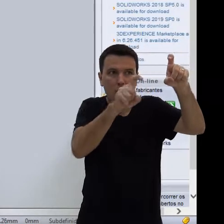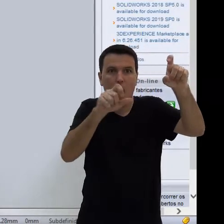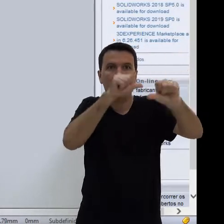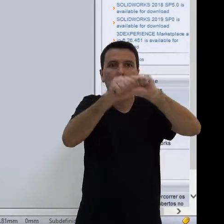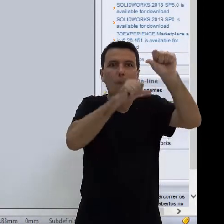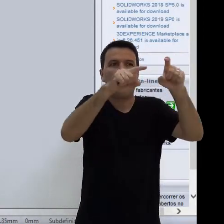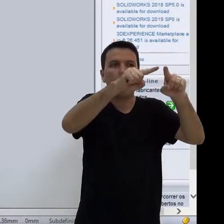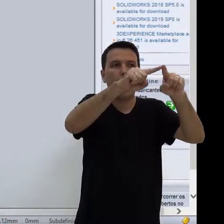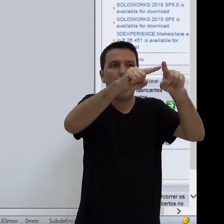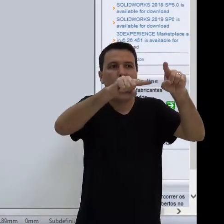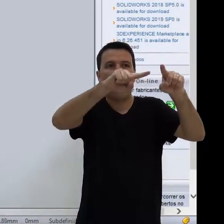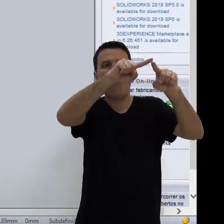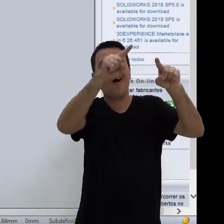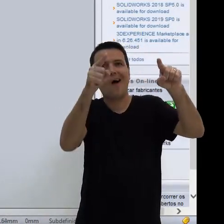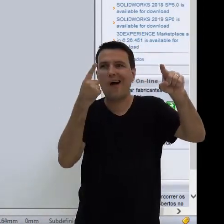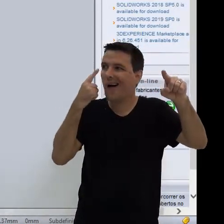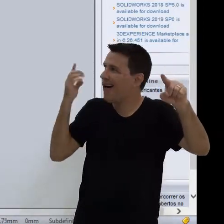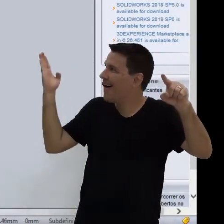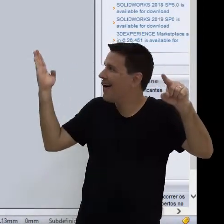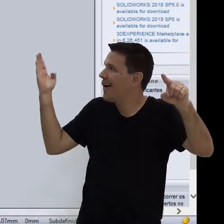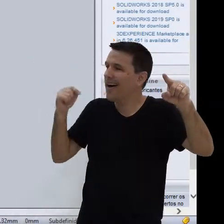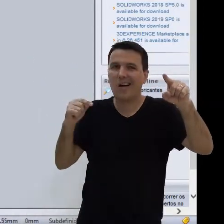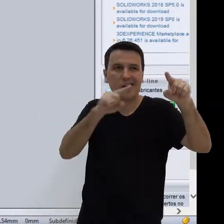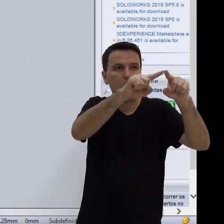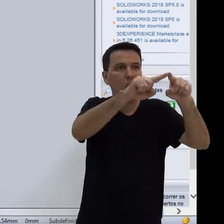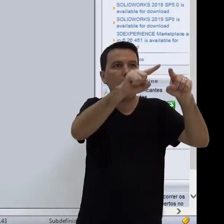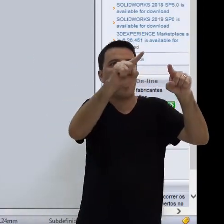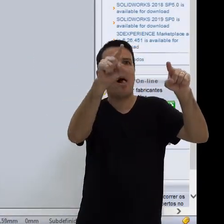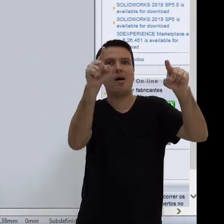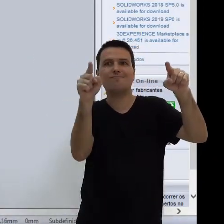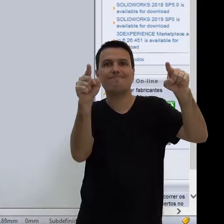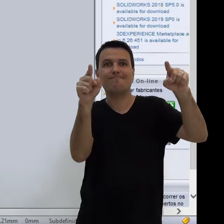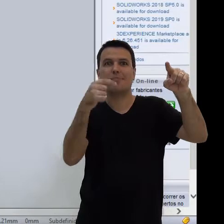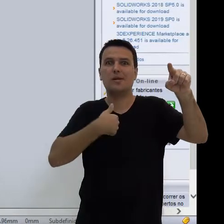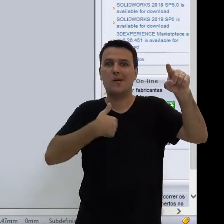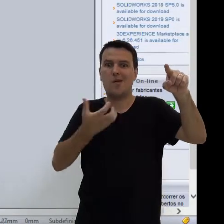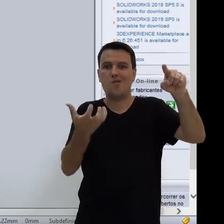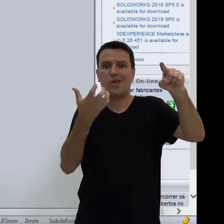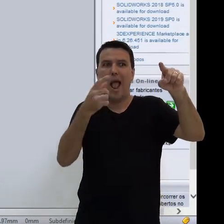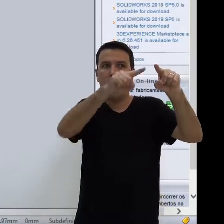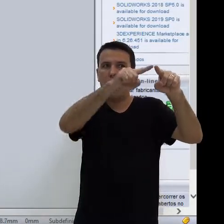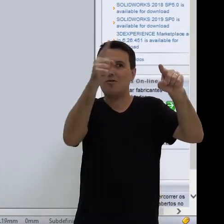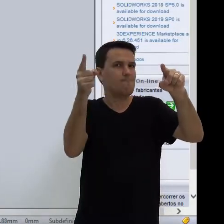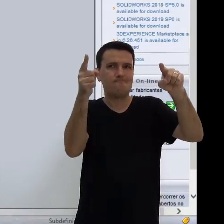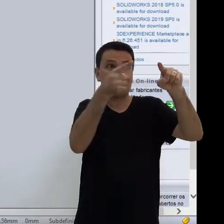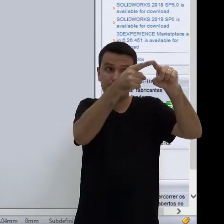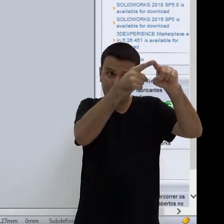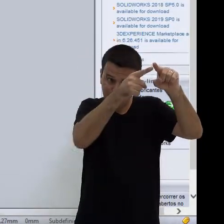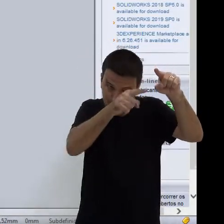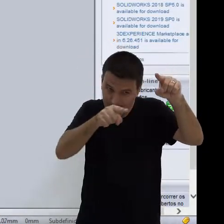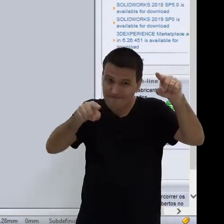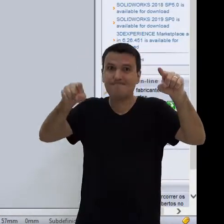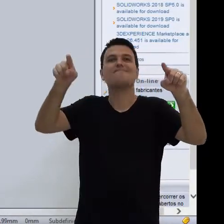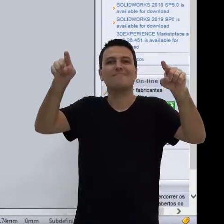ele vira um arco. Percebe? Só que agora esse arco ele ficou curvado com a curva para cima. Eu quero